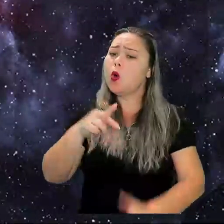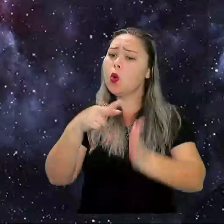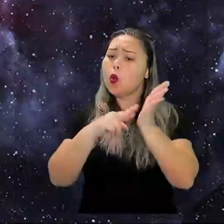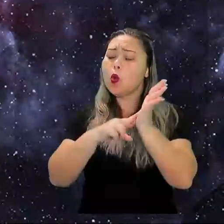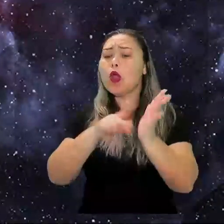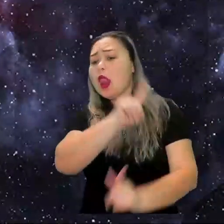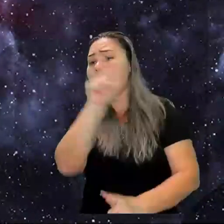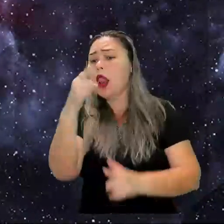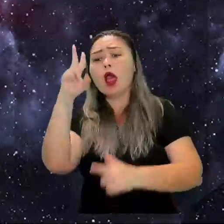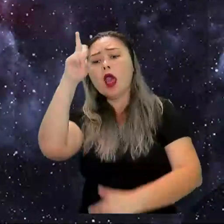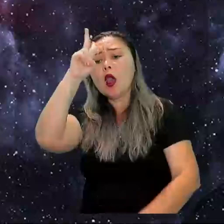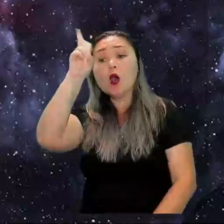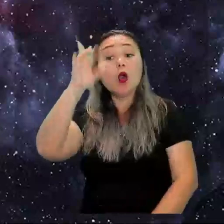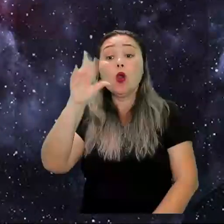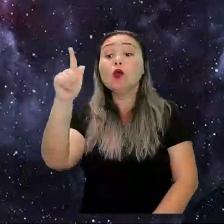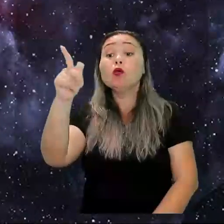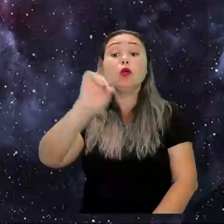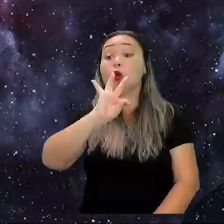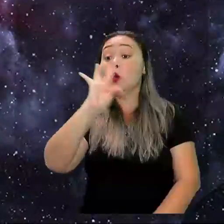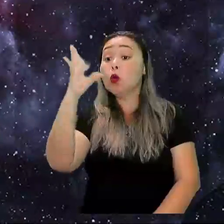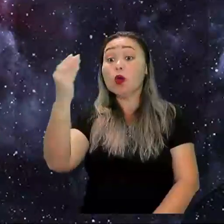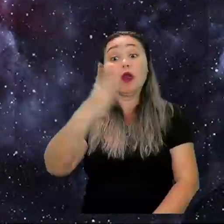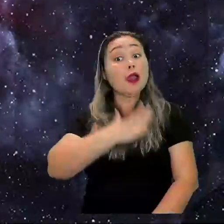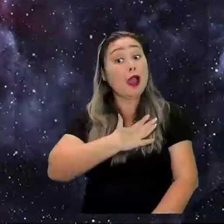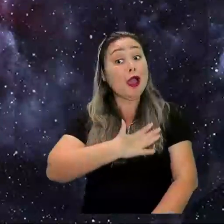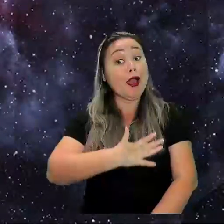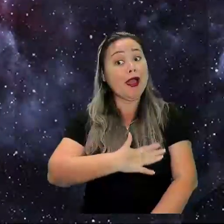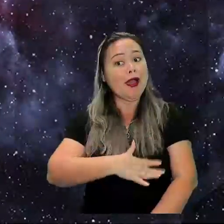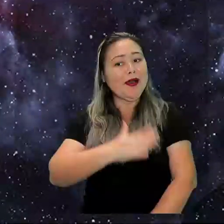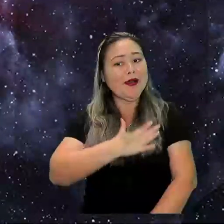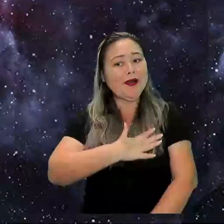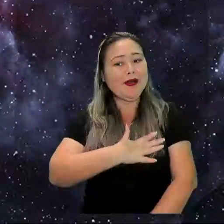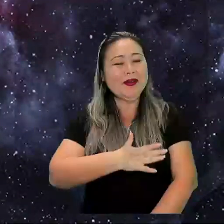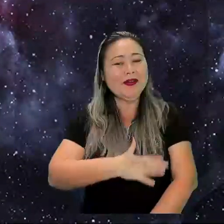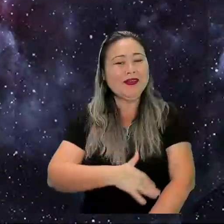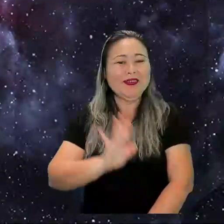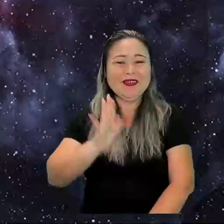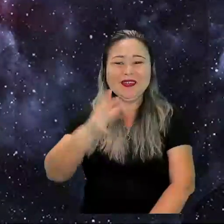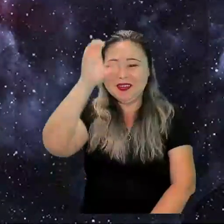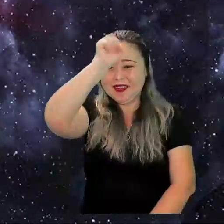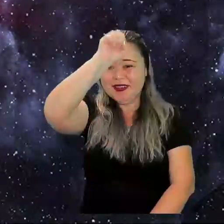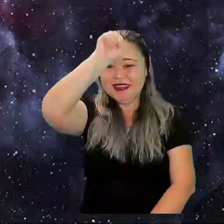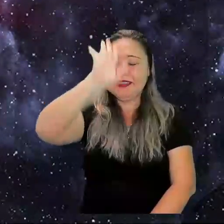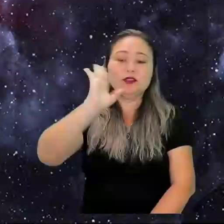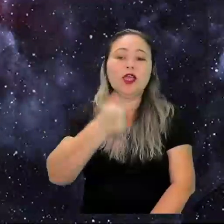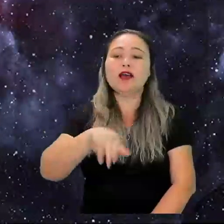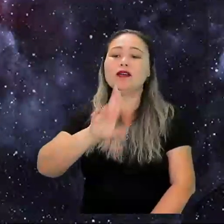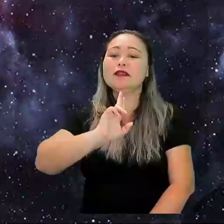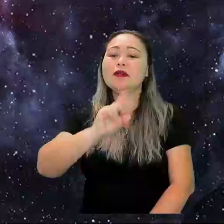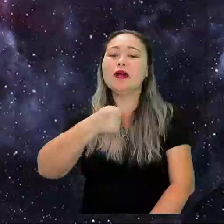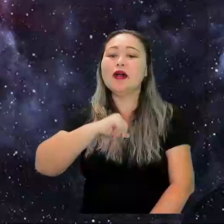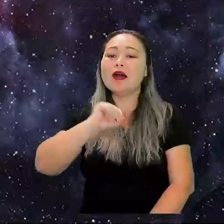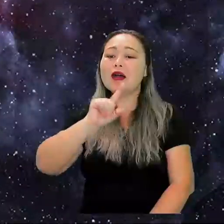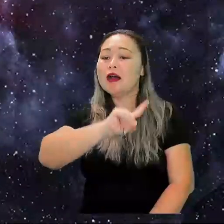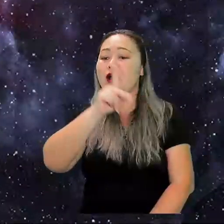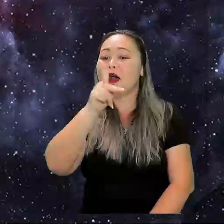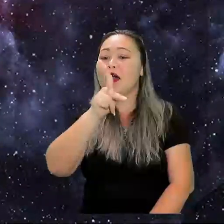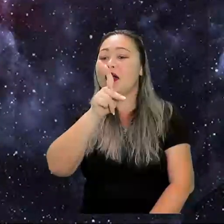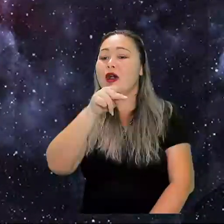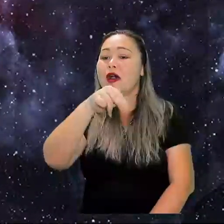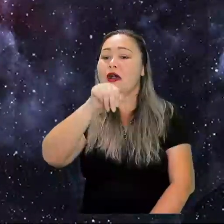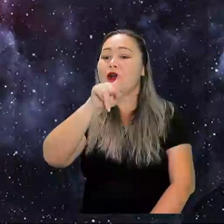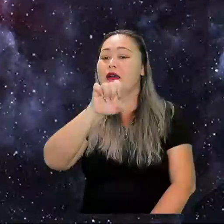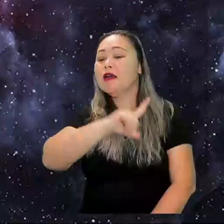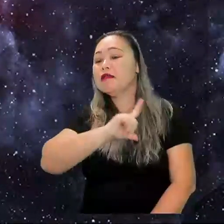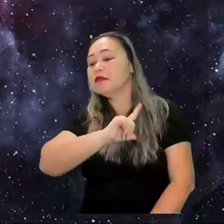3 em história, em geografia, em tudo. Calma. Uma vez que aprendeu, já quer resolver todos os problemas da vida. Napoleão